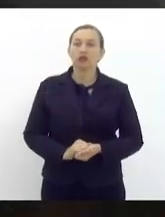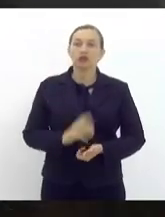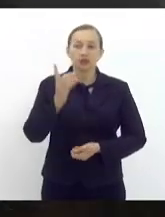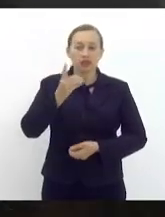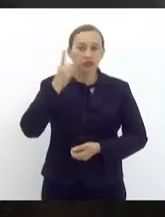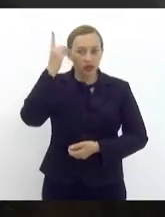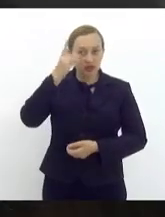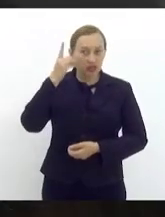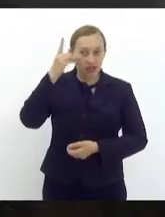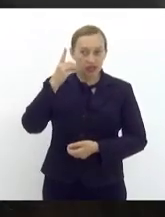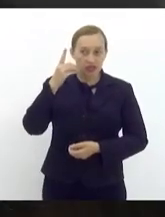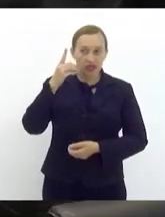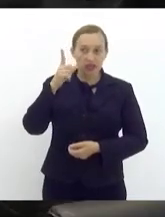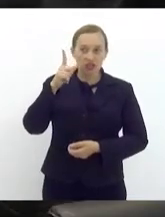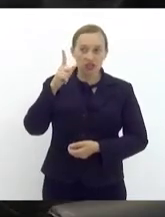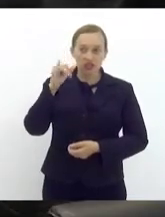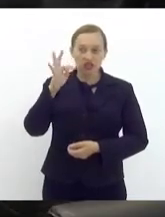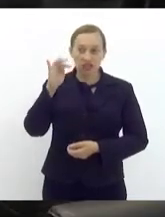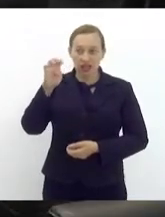Deputada Gisele Monteiro.